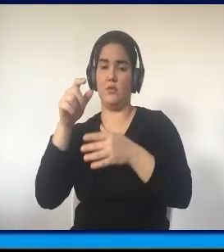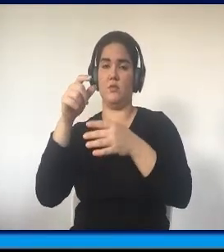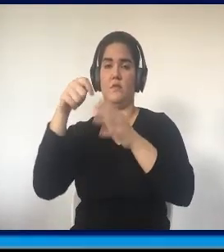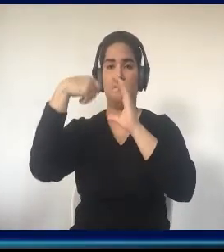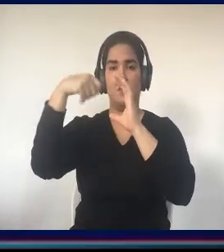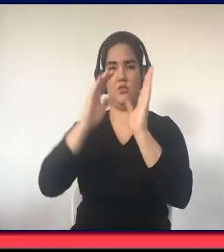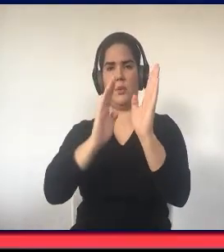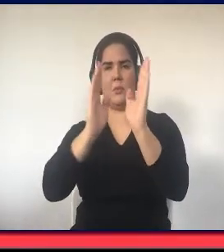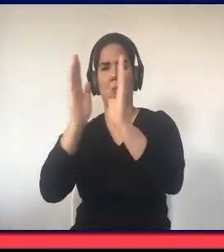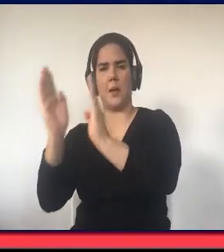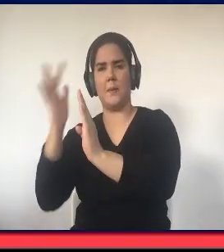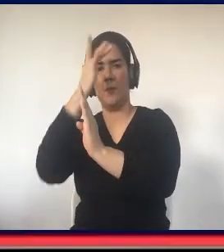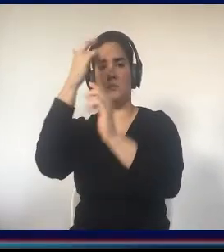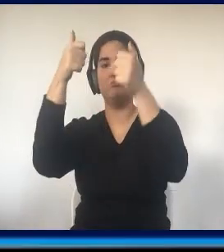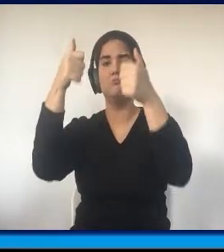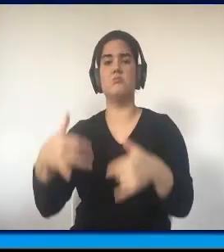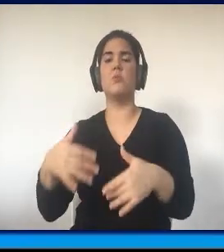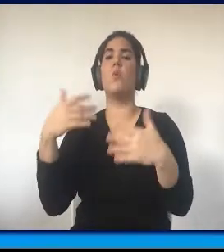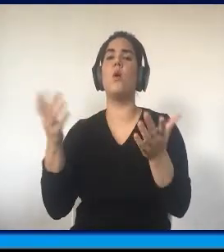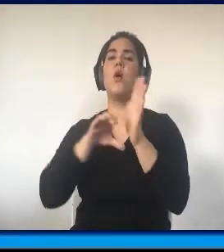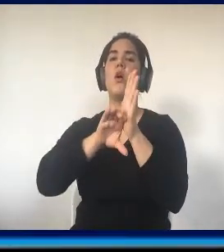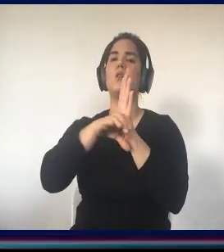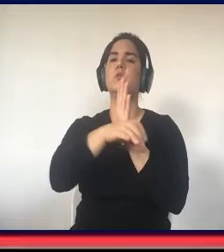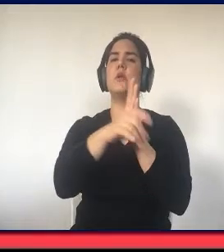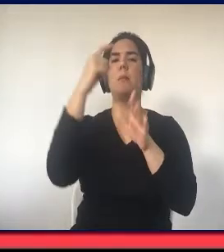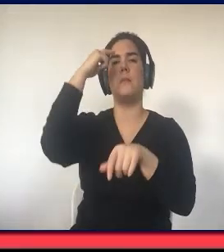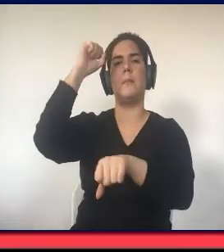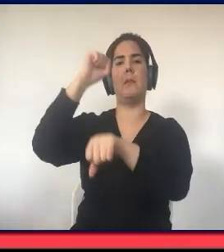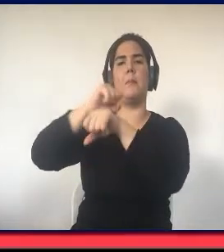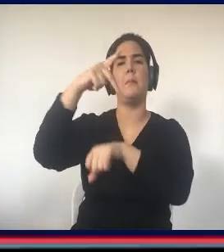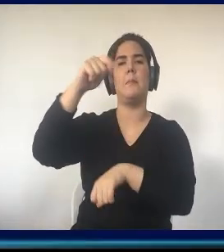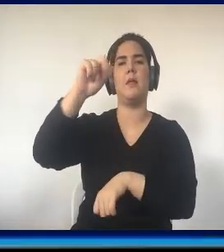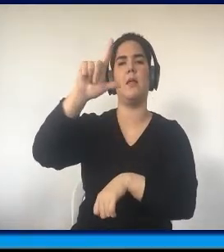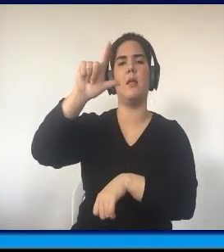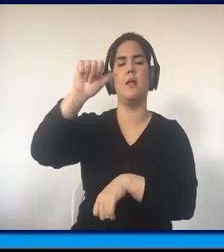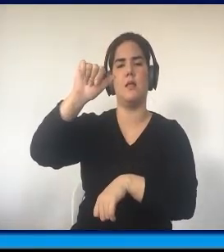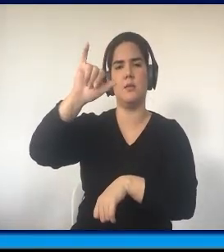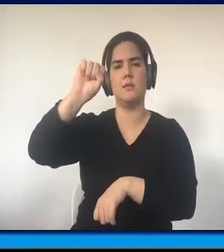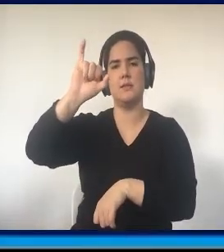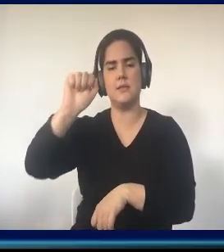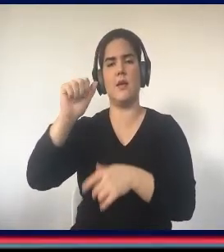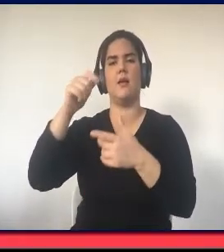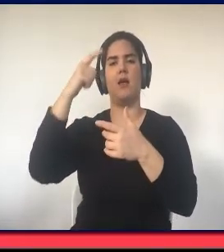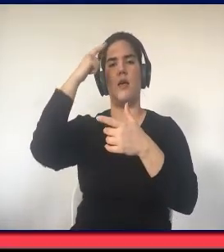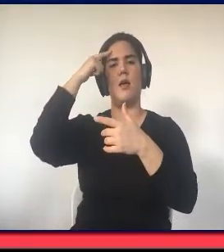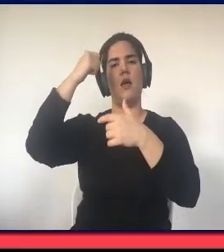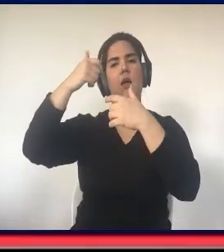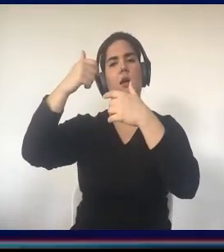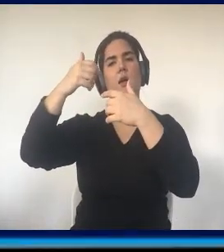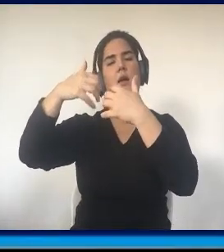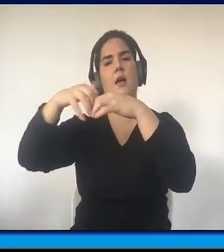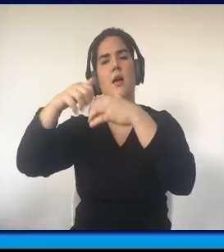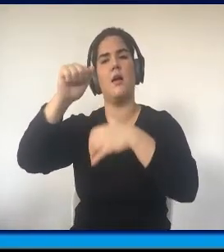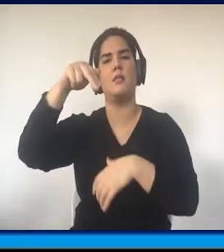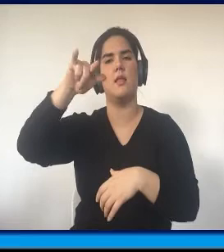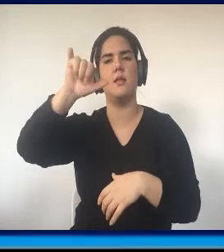da paralisia da análise. E a paralisia da análise por exemplo, assim, eu estudo os pássaros, eu sei